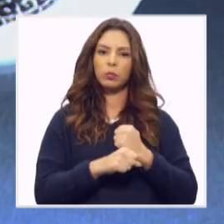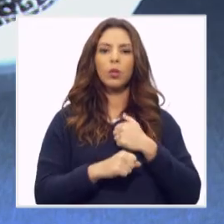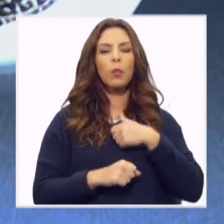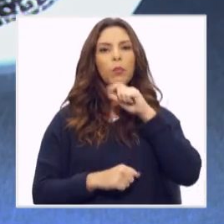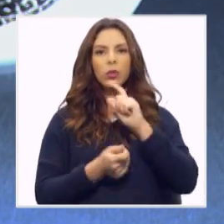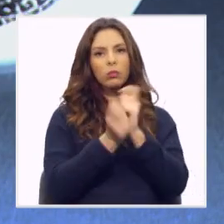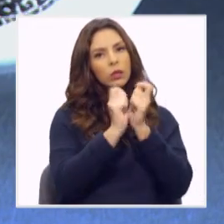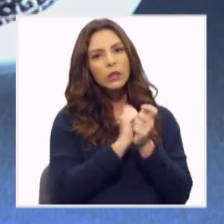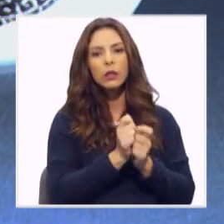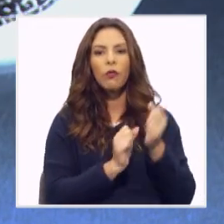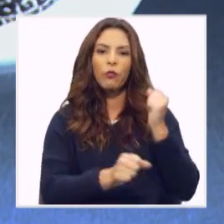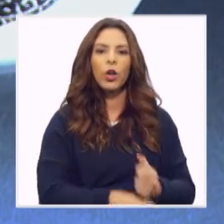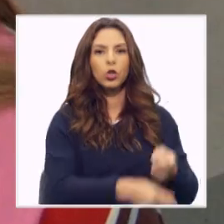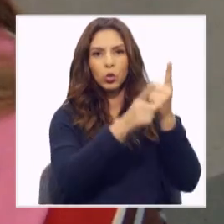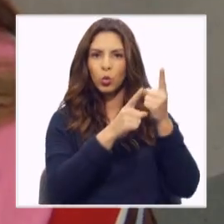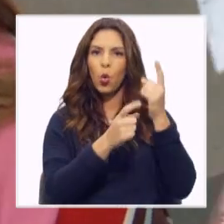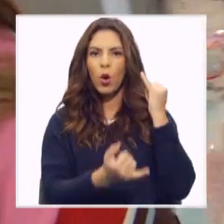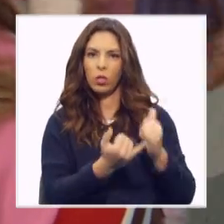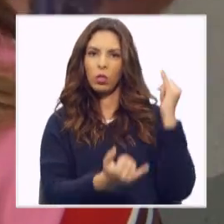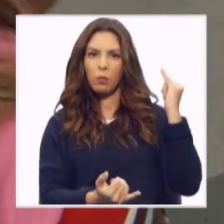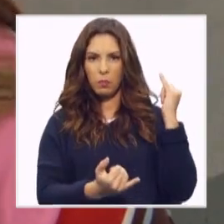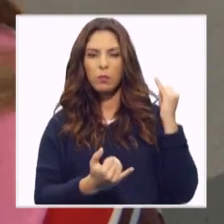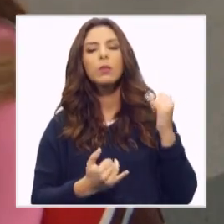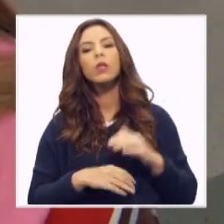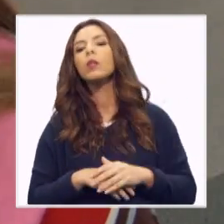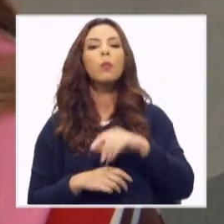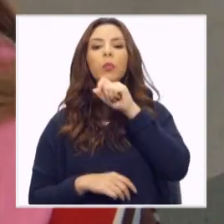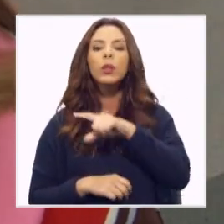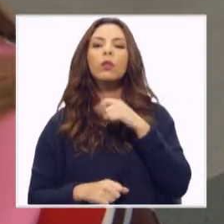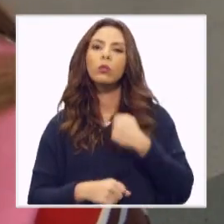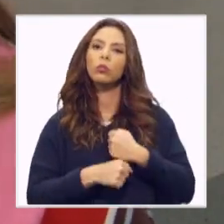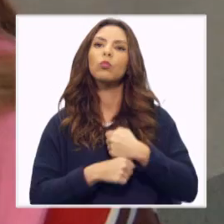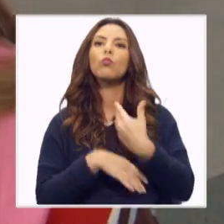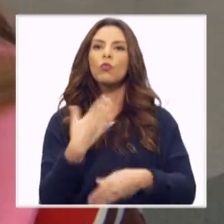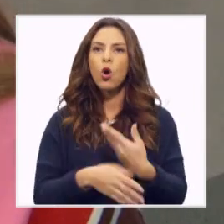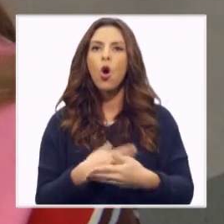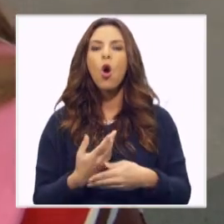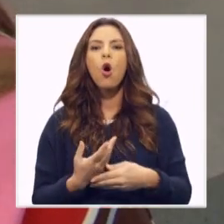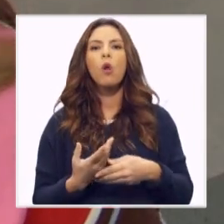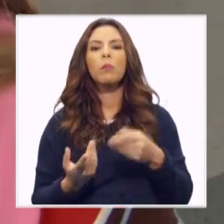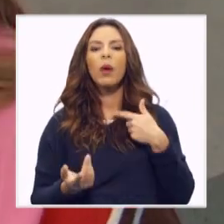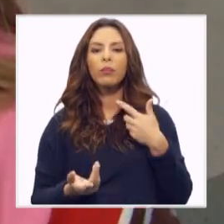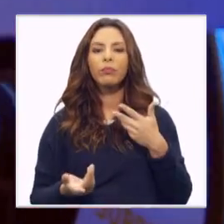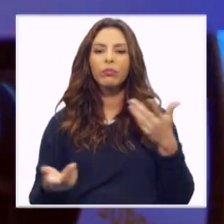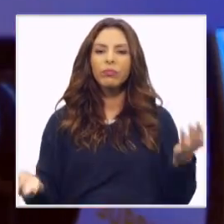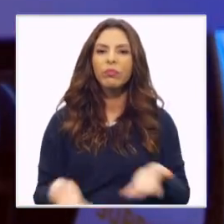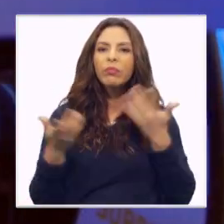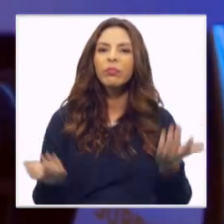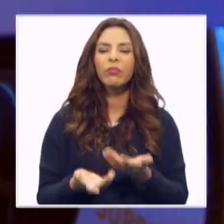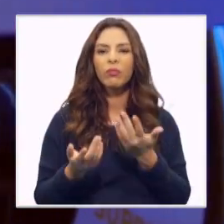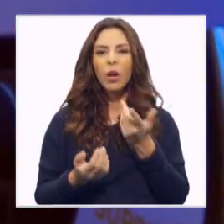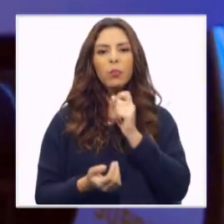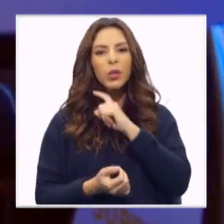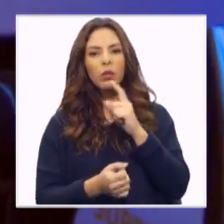ser automatizados. Vai haver, sem dúvida, alguns trabalhos rotineiros de pouco valor que provavelmente podem